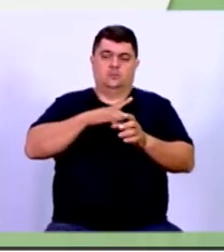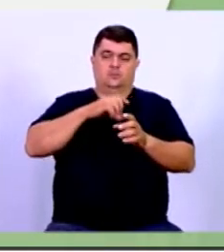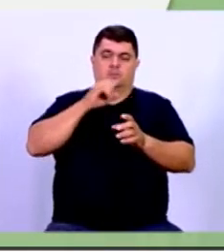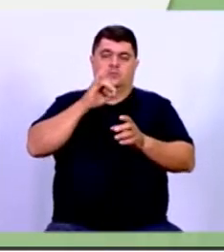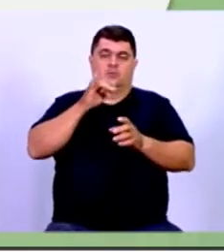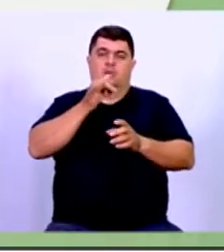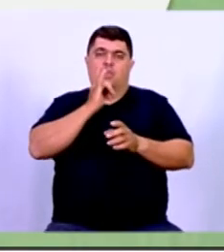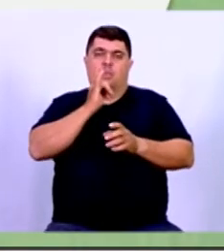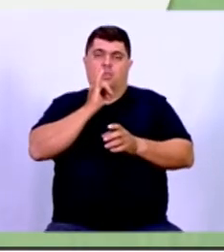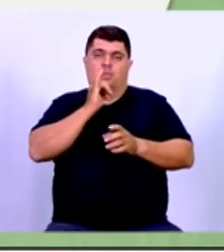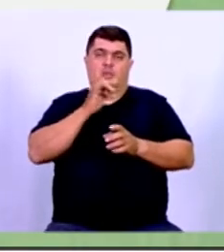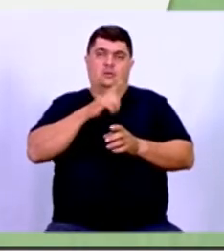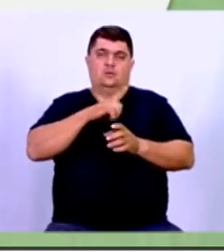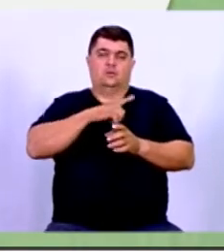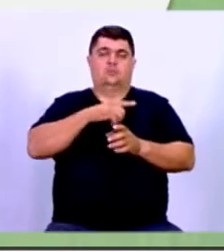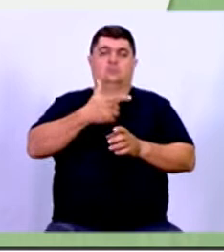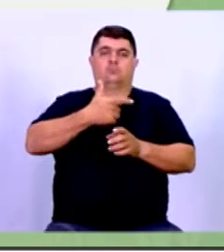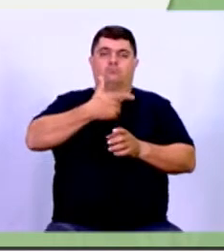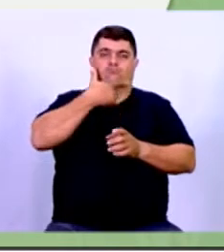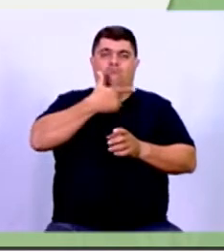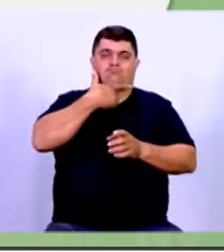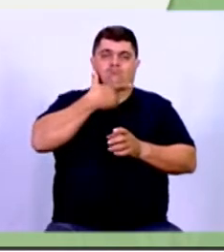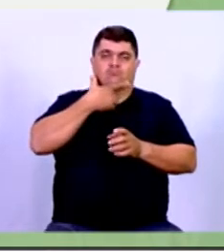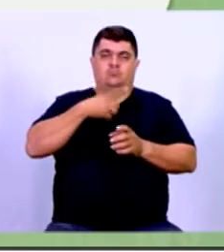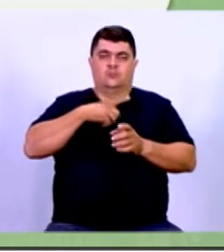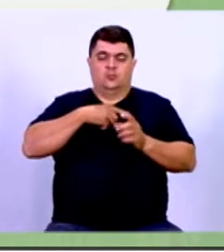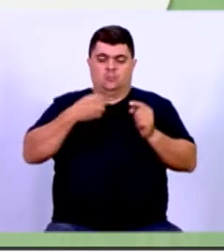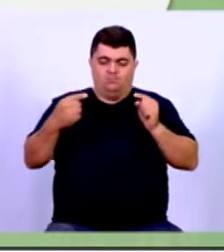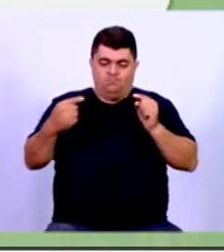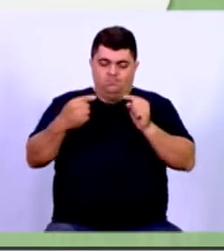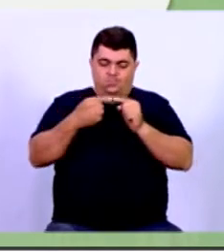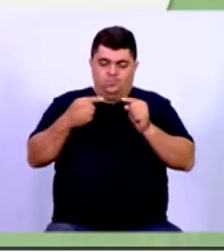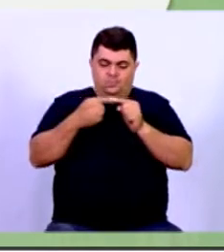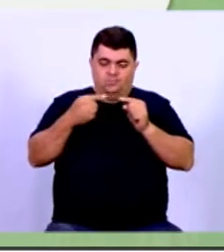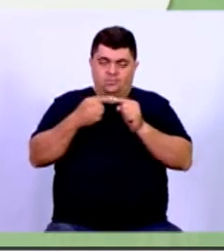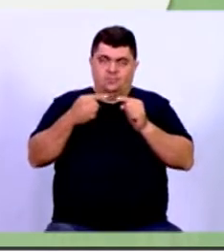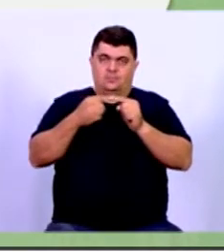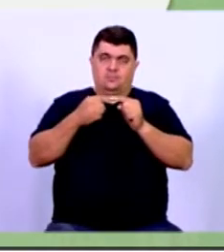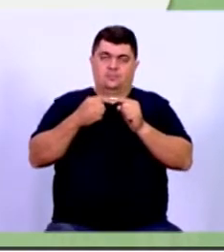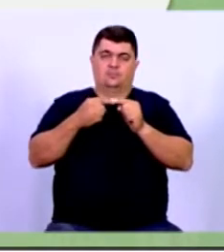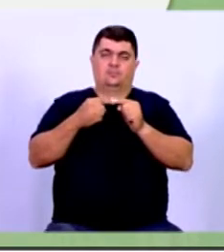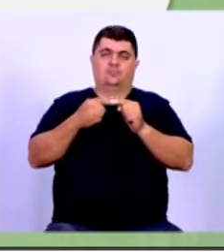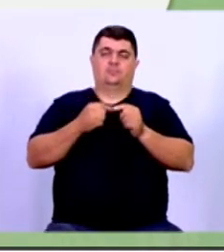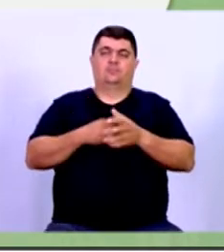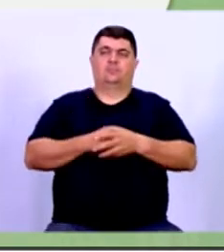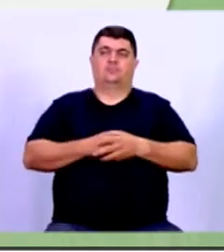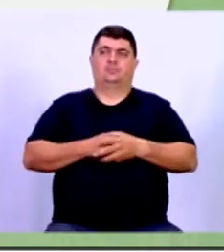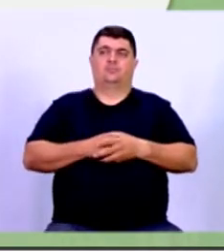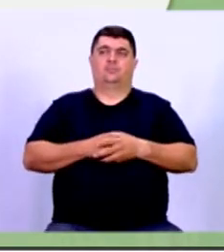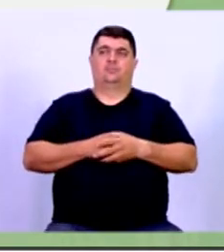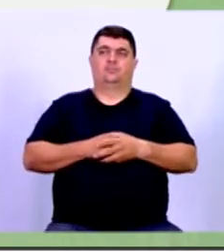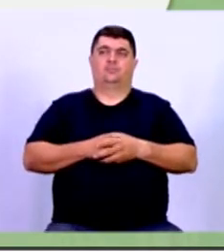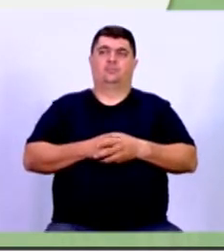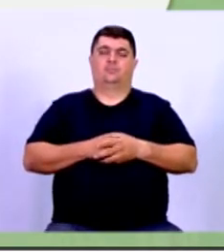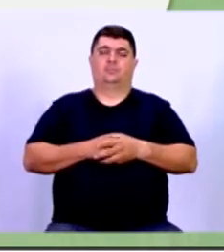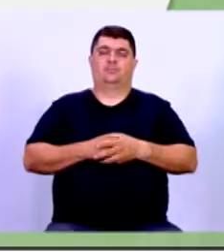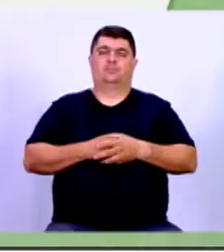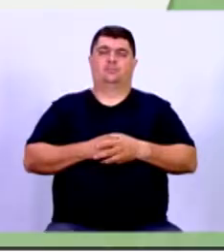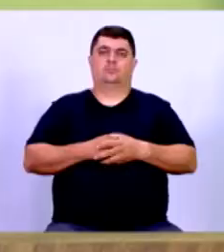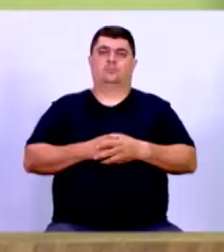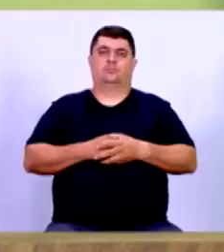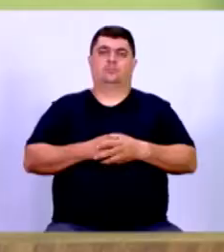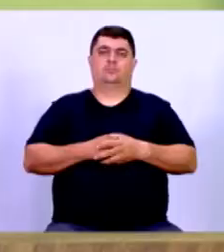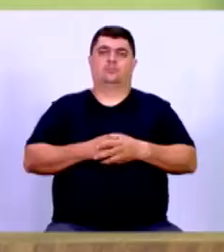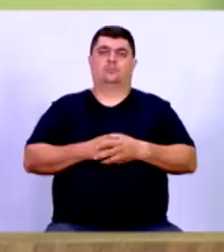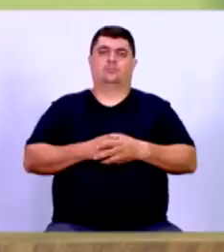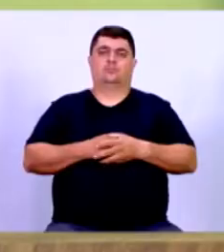feita se ela tiver uma vaga que se coadune com o perfil de formação do educando. Muito bem. E onde